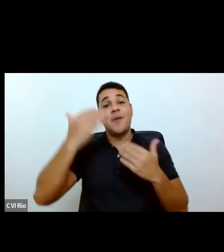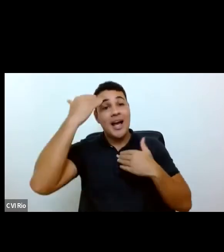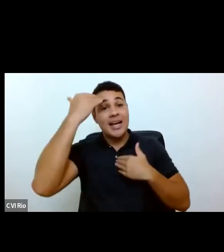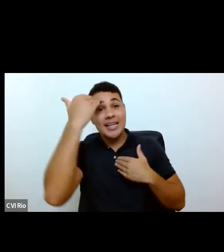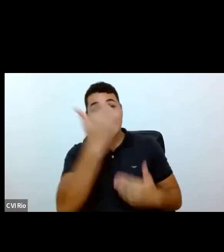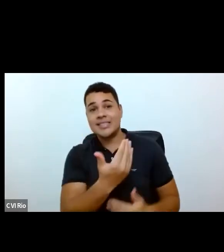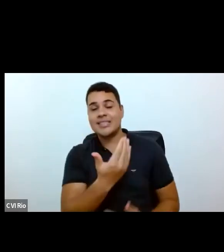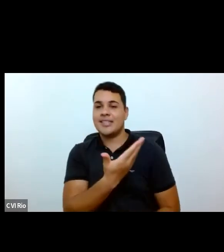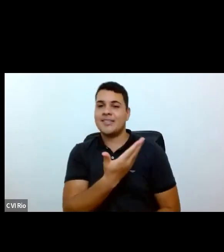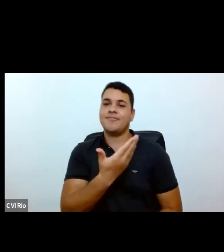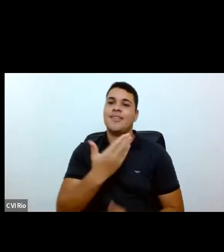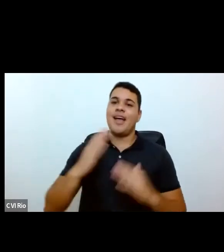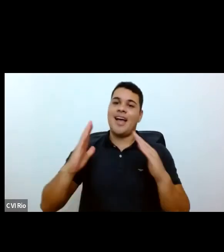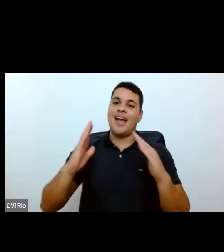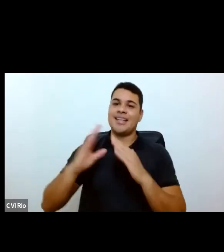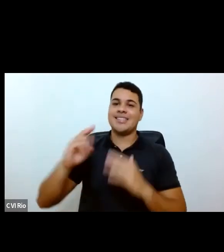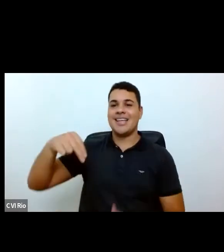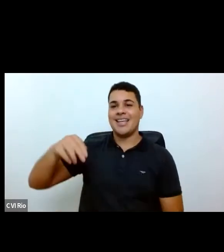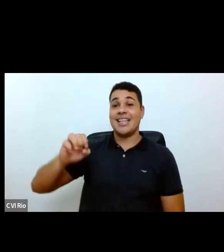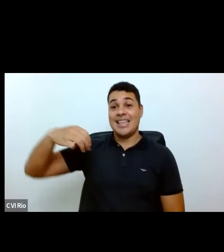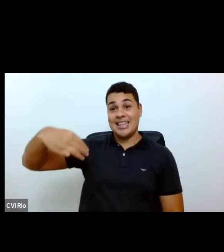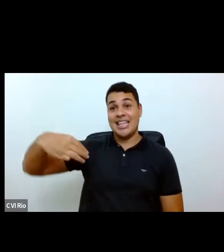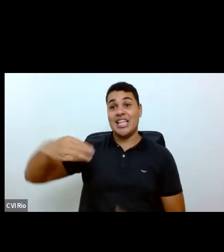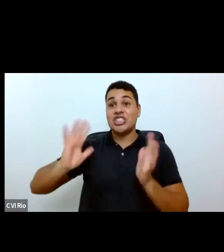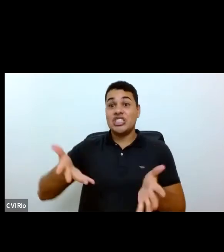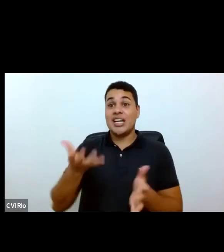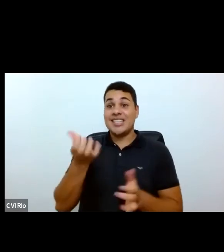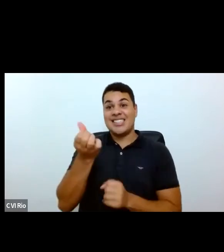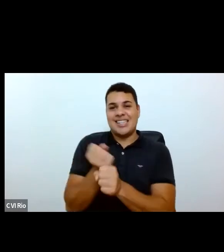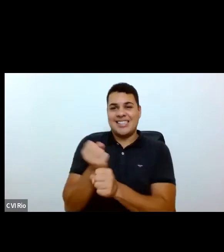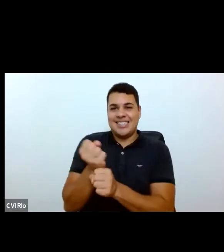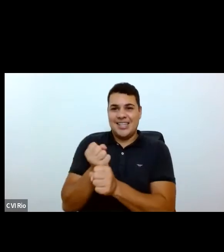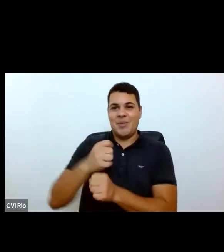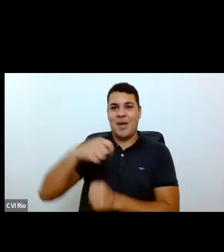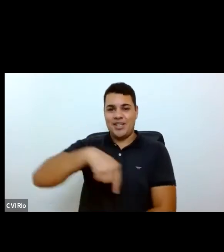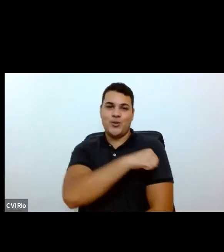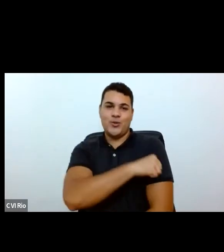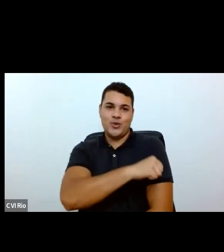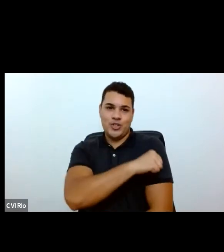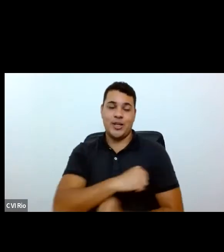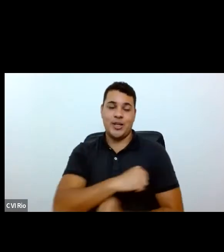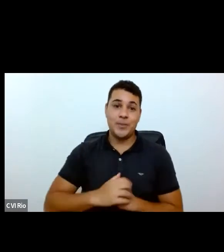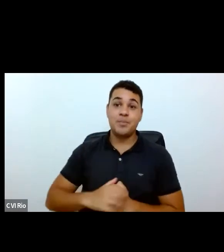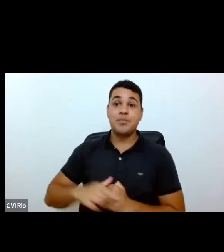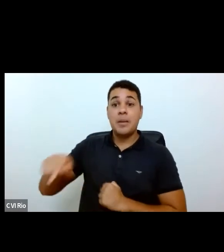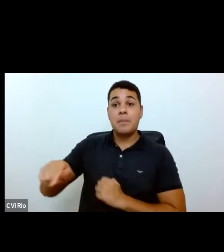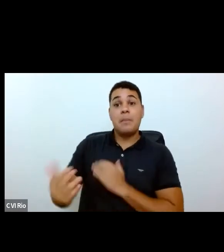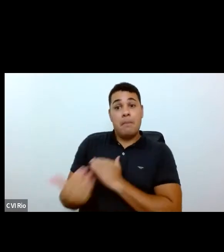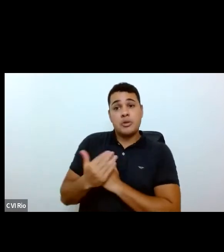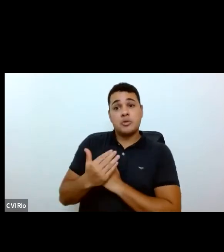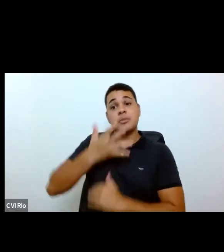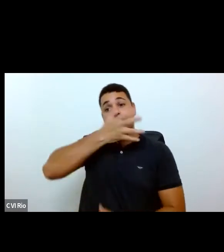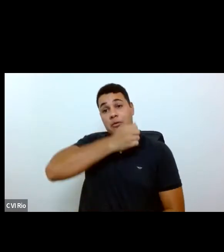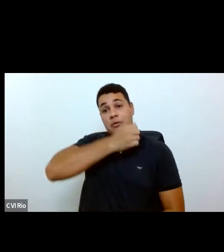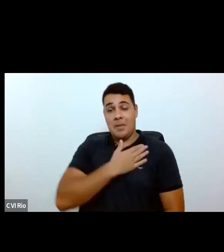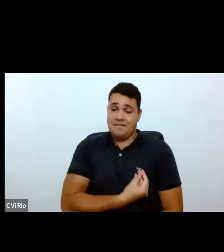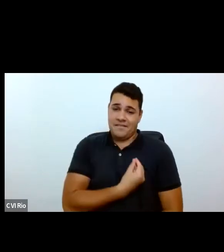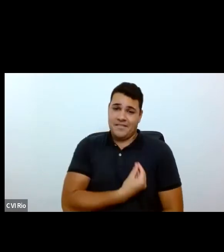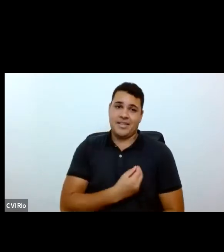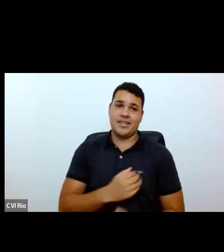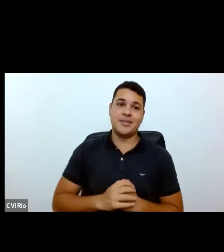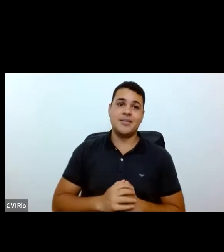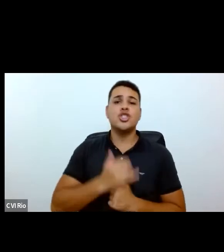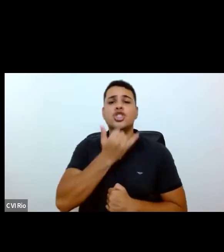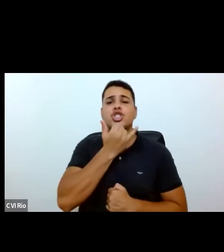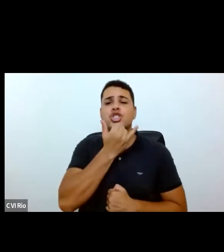6 anos aqui na cidade do Rio de Janeiro, e que vem salvando muitas vidas, assim como está salvando a minha, né? E novamente agradeço a vocês, tá, gente? Desculpa,